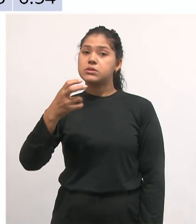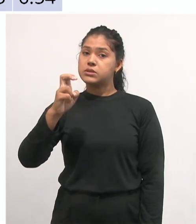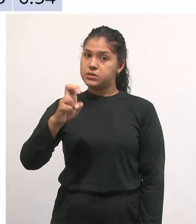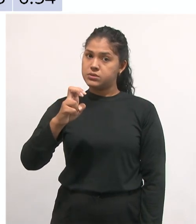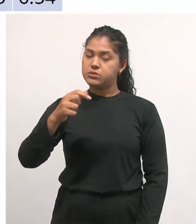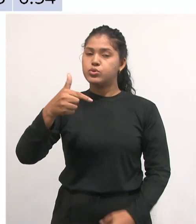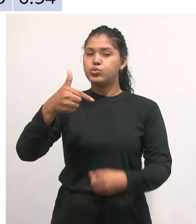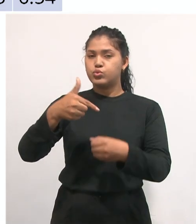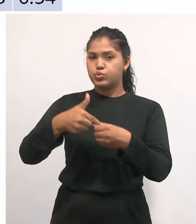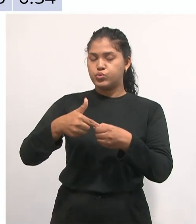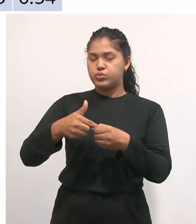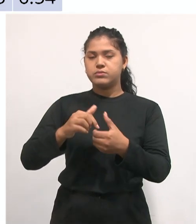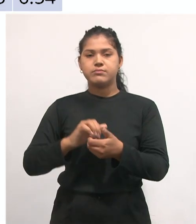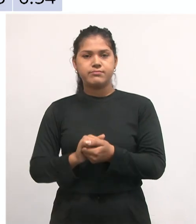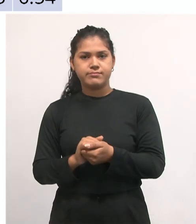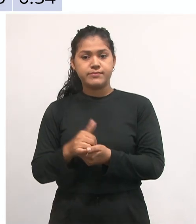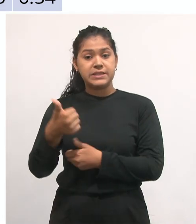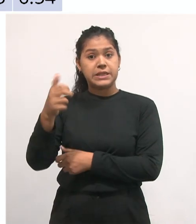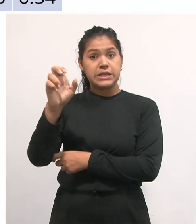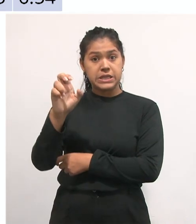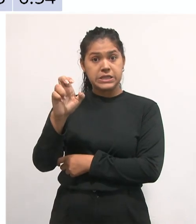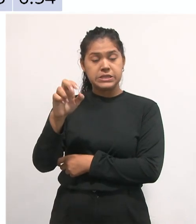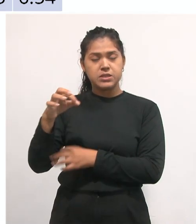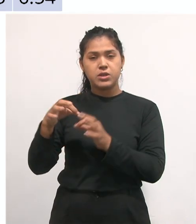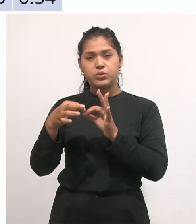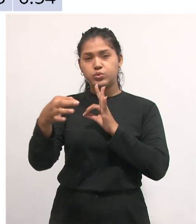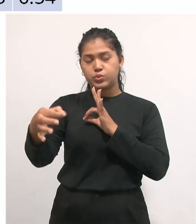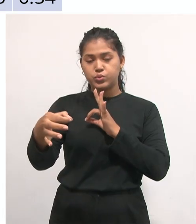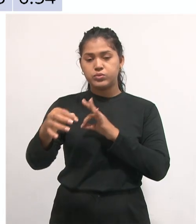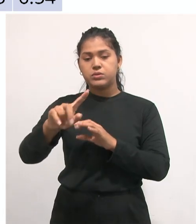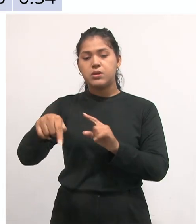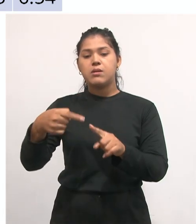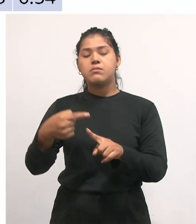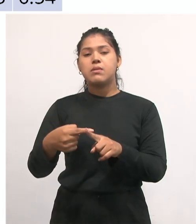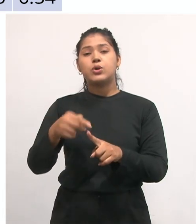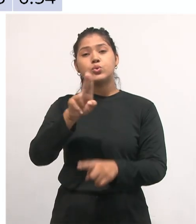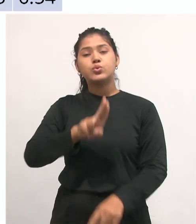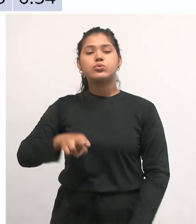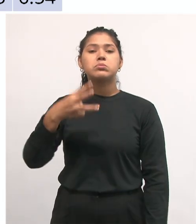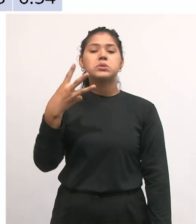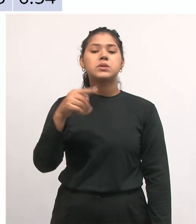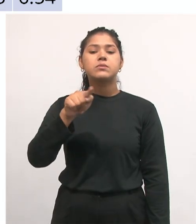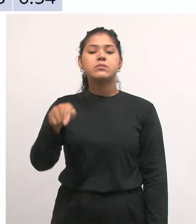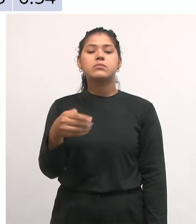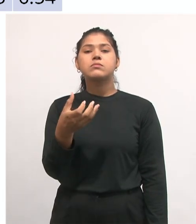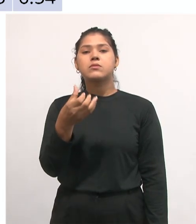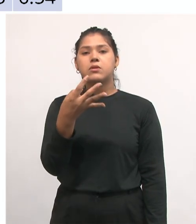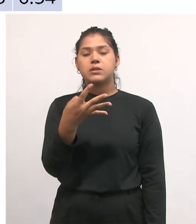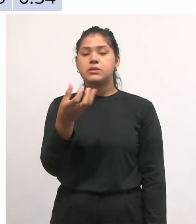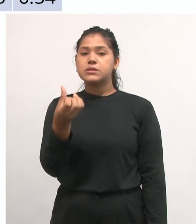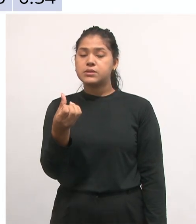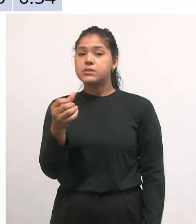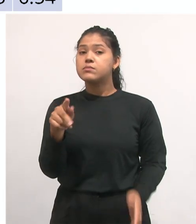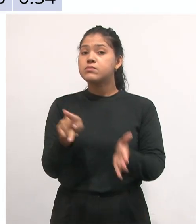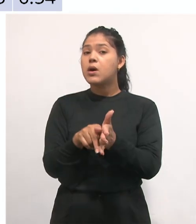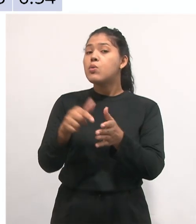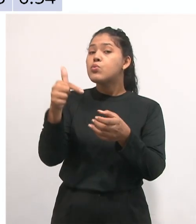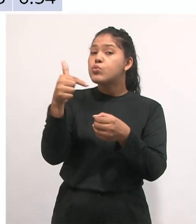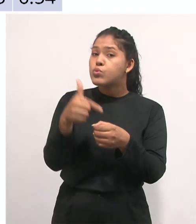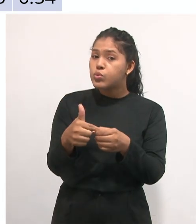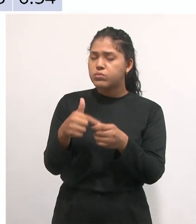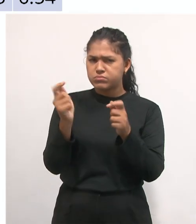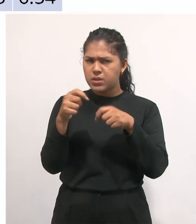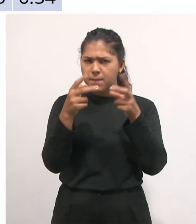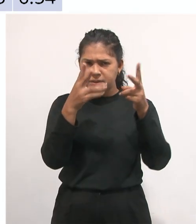andou 15, consumiu 1,6. Então, se você organizar essas informações, vocês vão observar que quanto